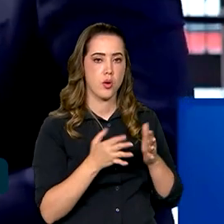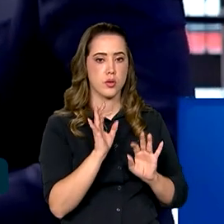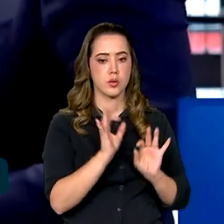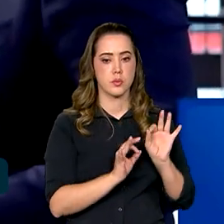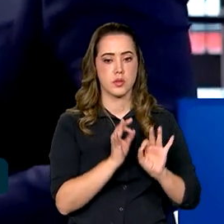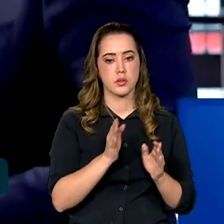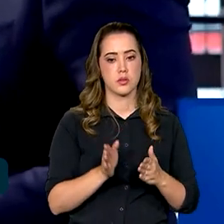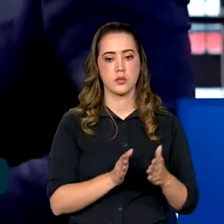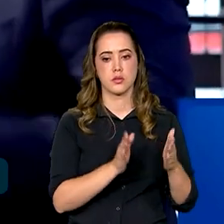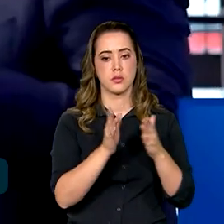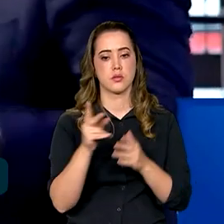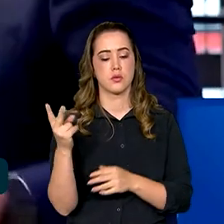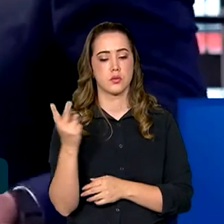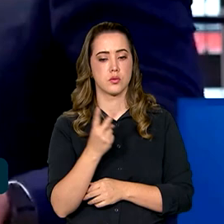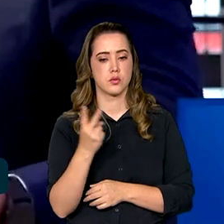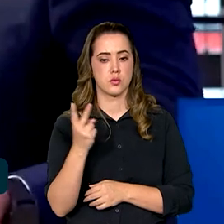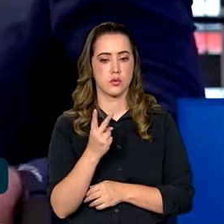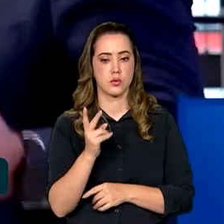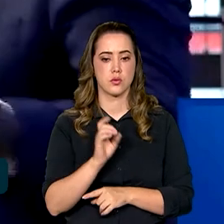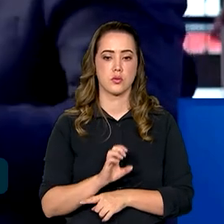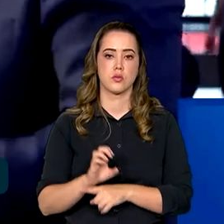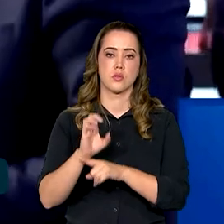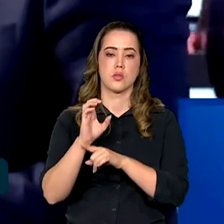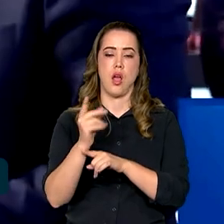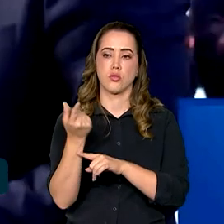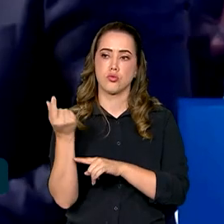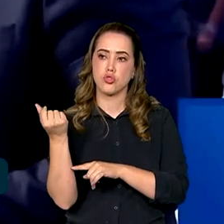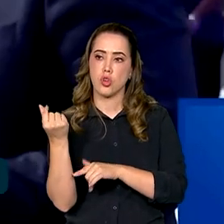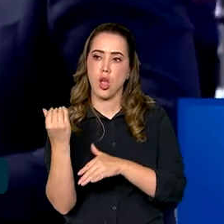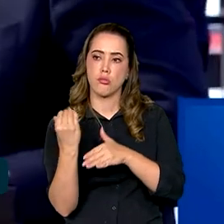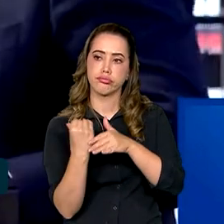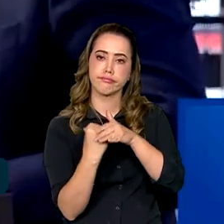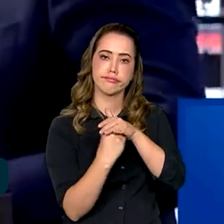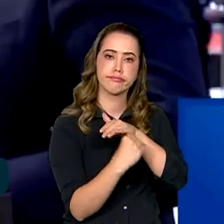projeto, o segundo estado em atração de